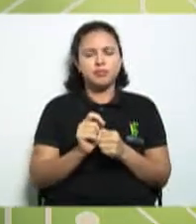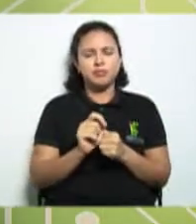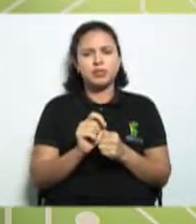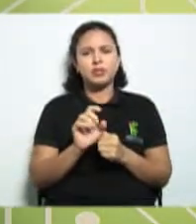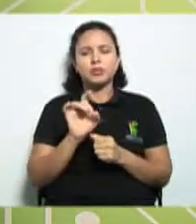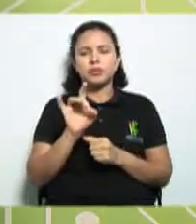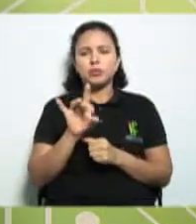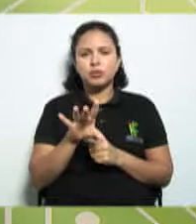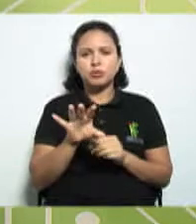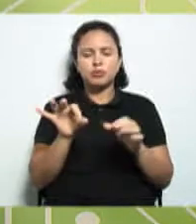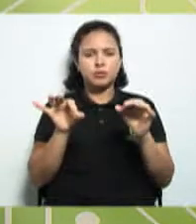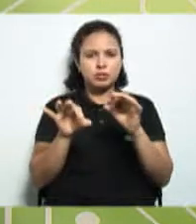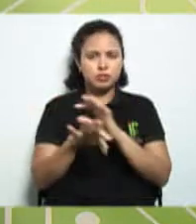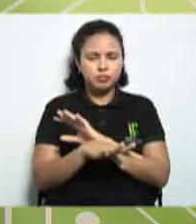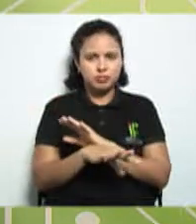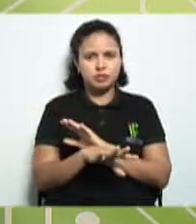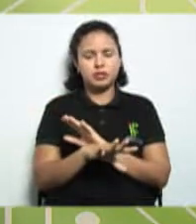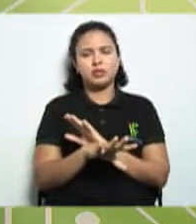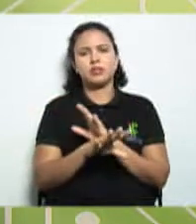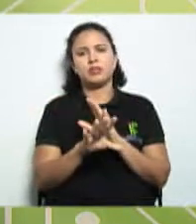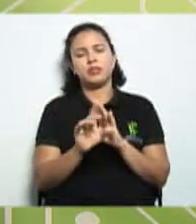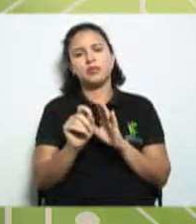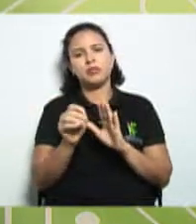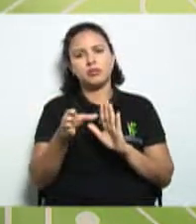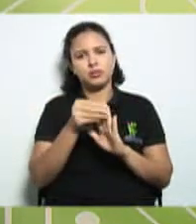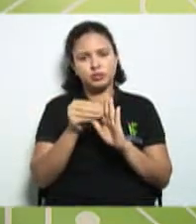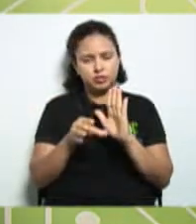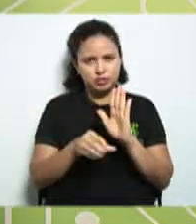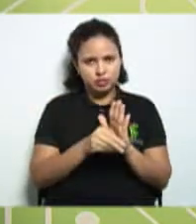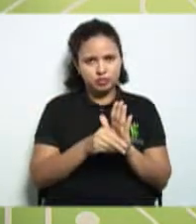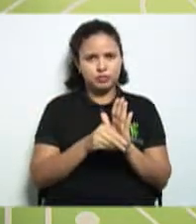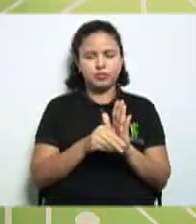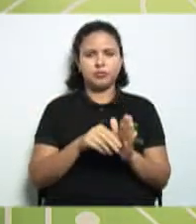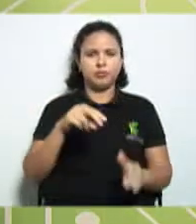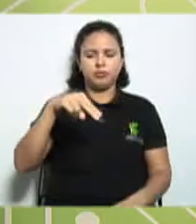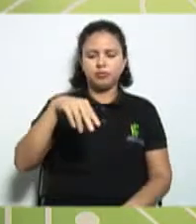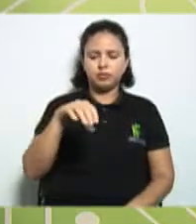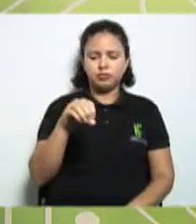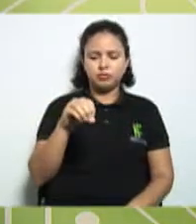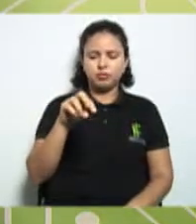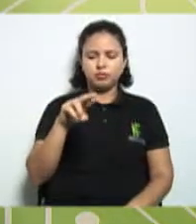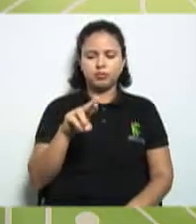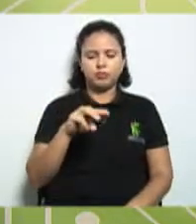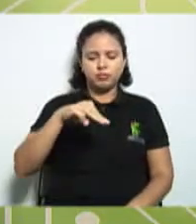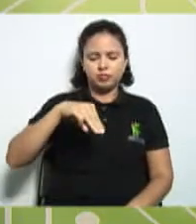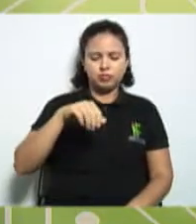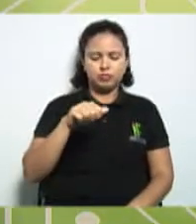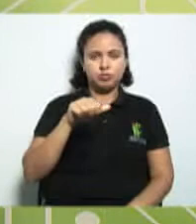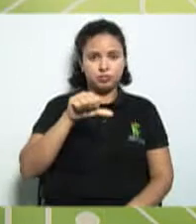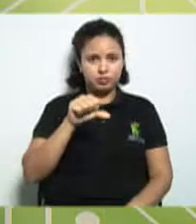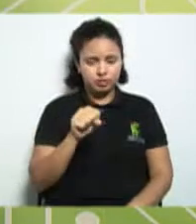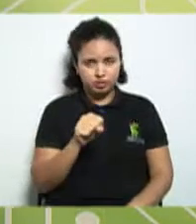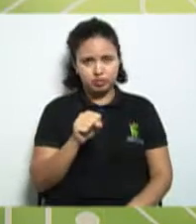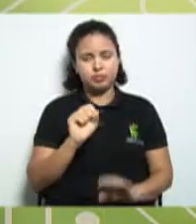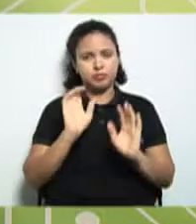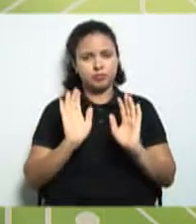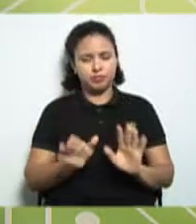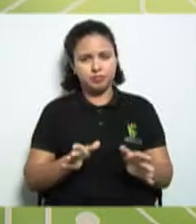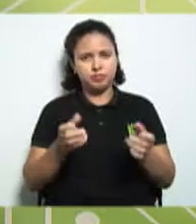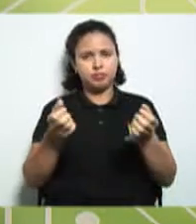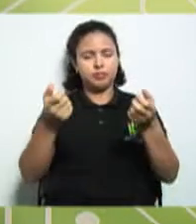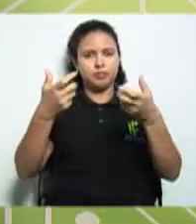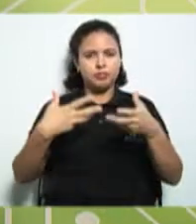só concluir a parte sobre as normas. Então, a gente estava falando sobre projeto de pesquisa, né? Nós vimos